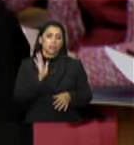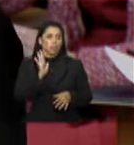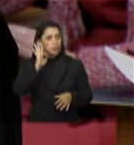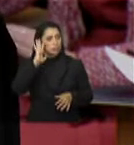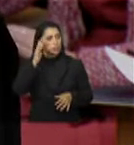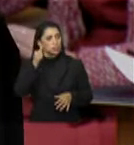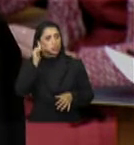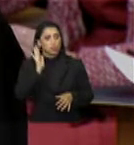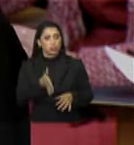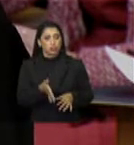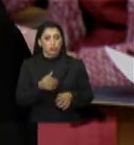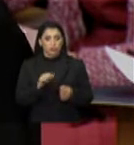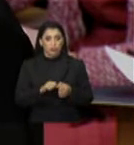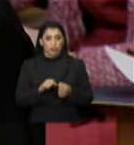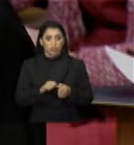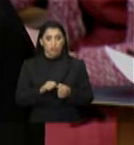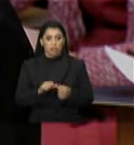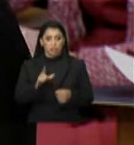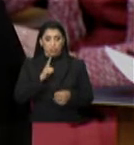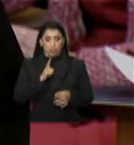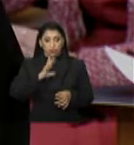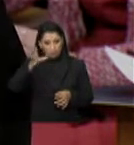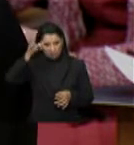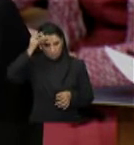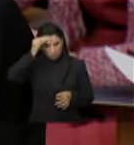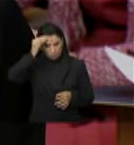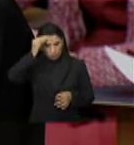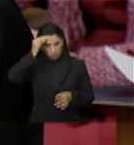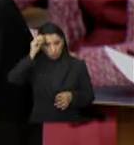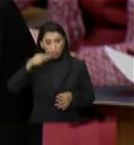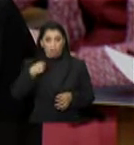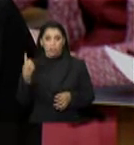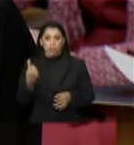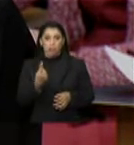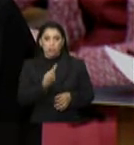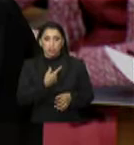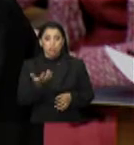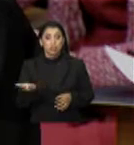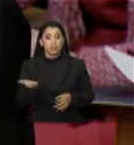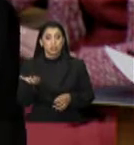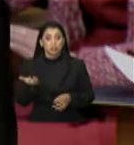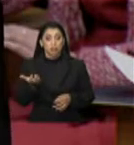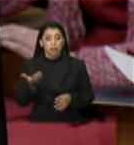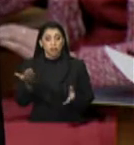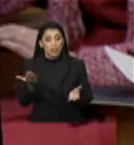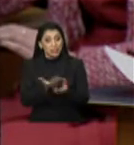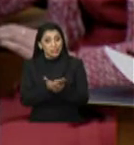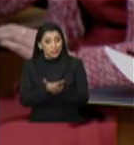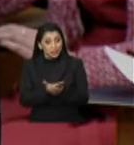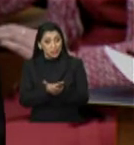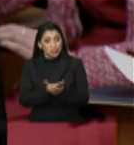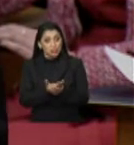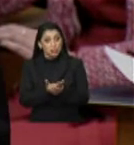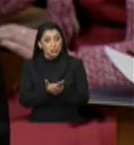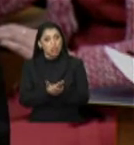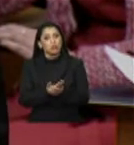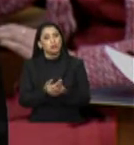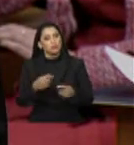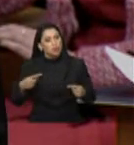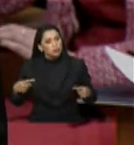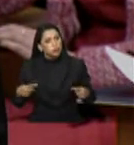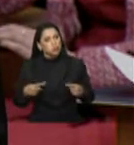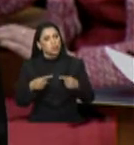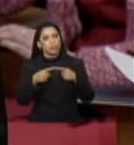a mensagem de que nós estamos apenas querendo que essa ação seja adequadamente